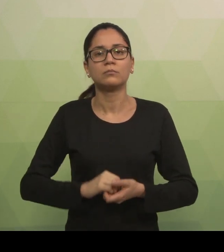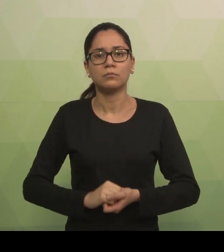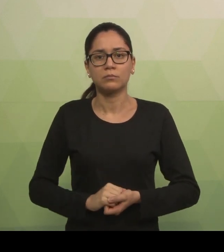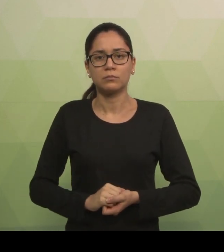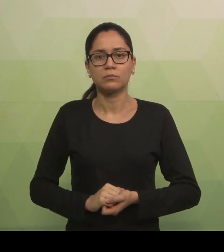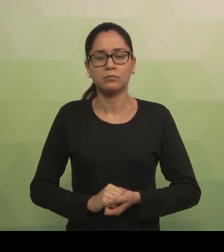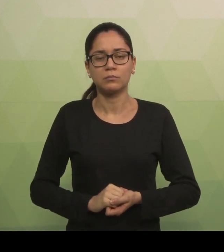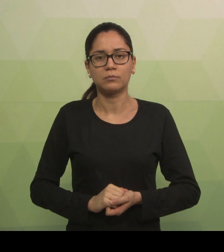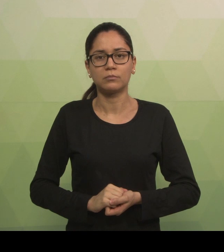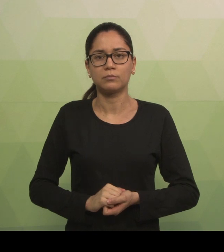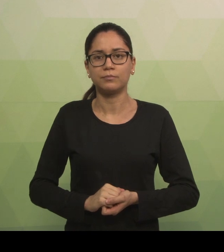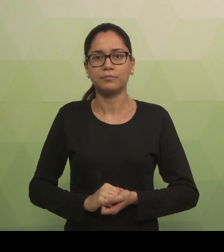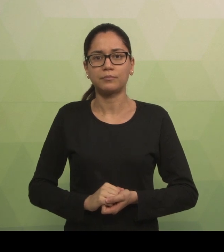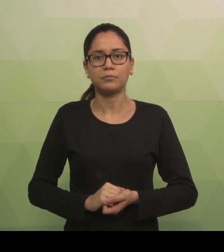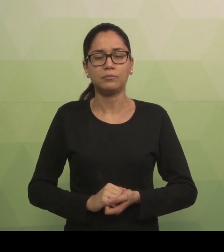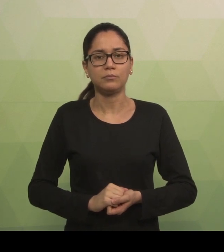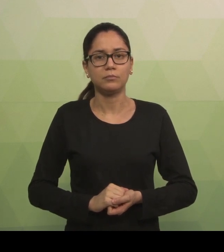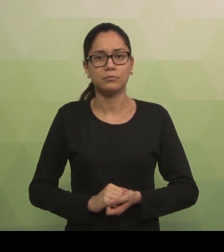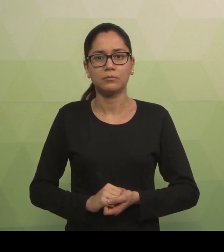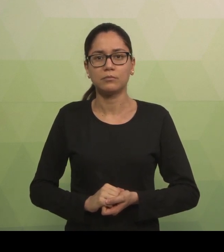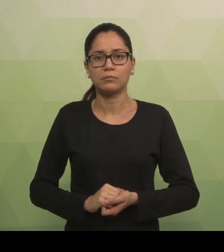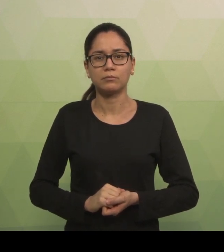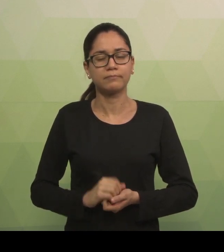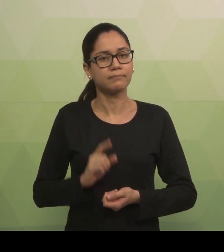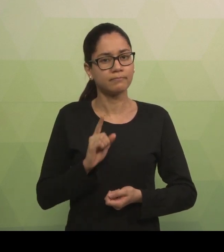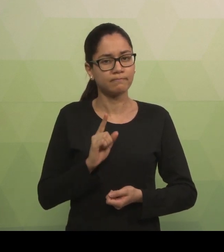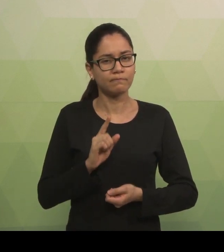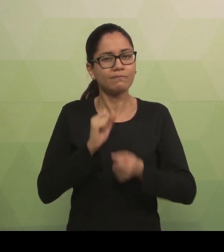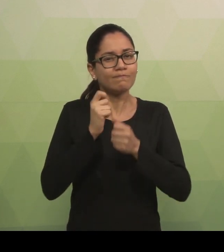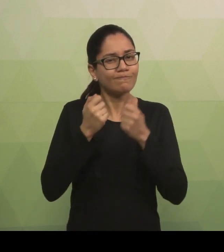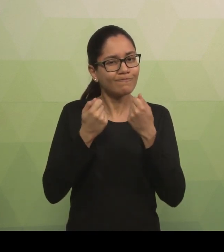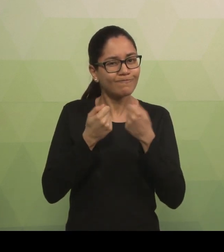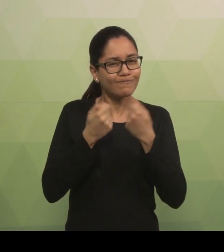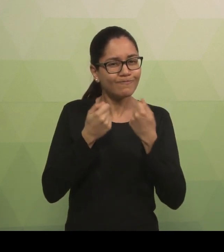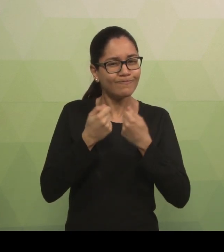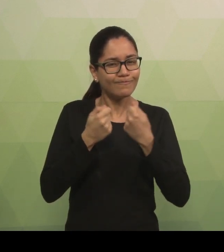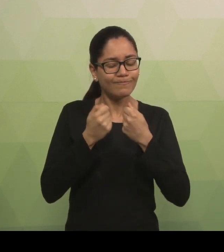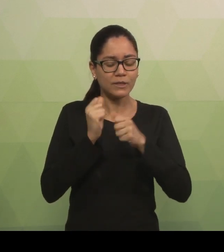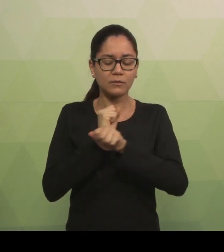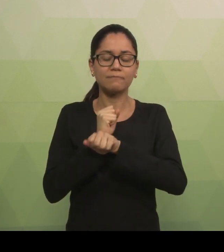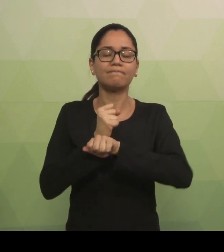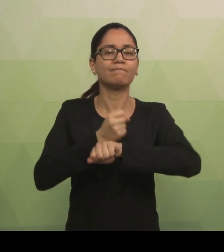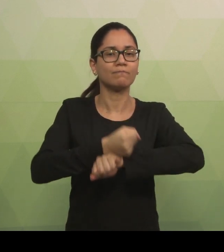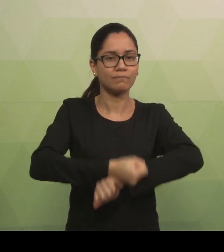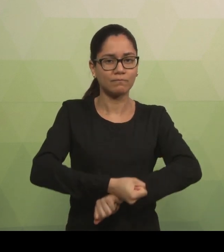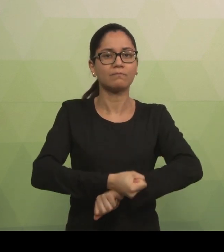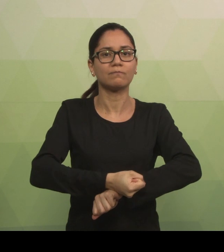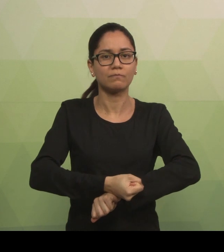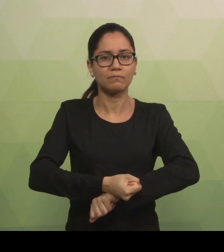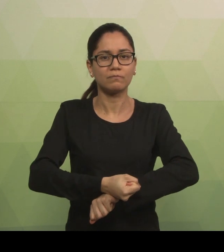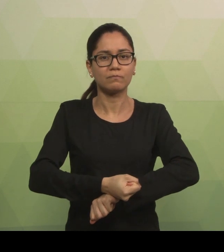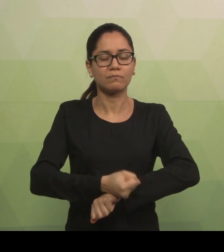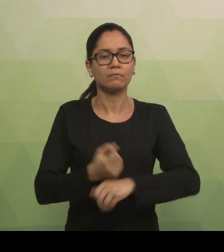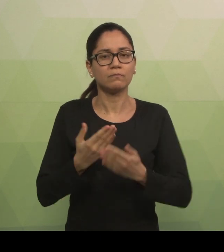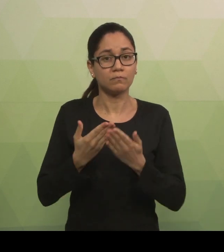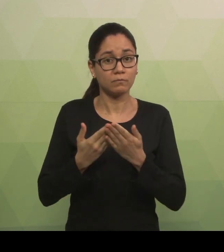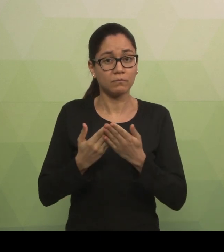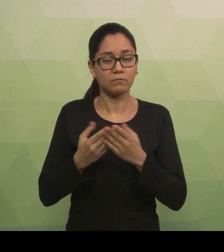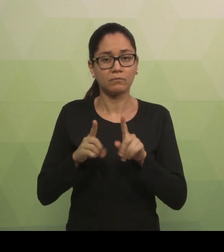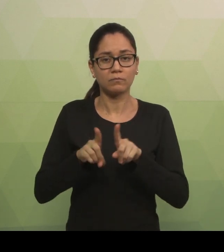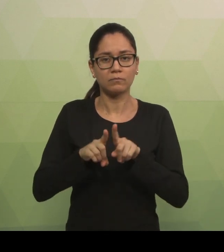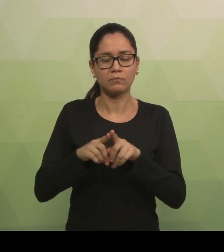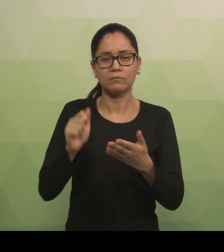aula. E para que tenhamos um bom resultado, será necessário a sua dedicação nos estudos, nas atividades da sala